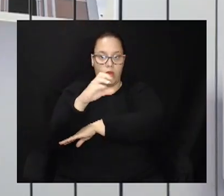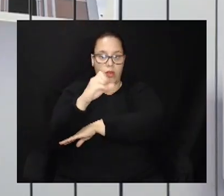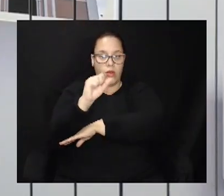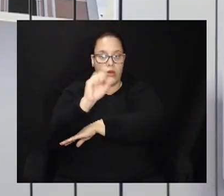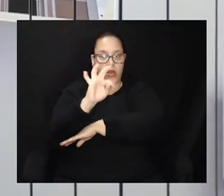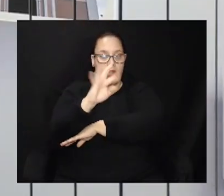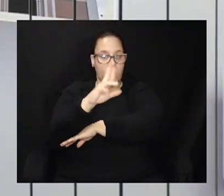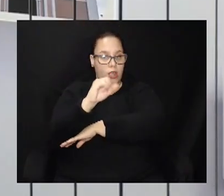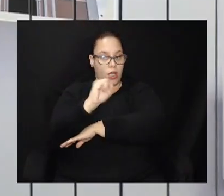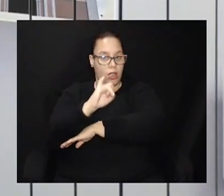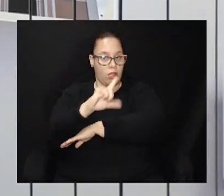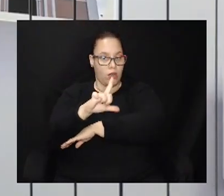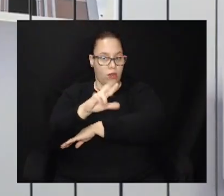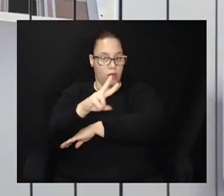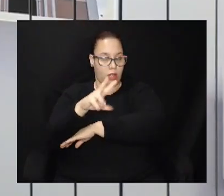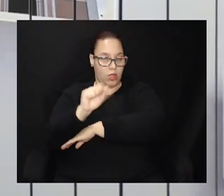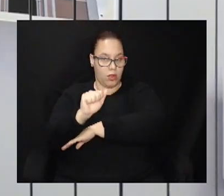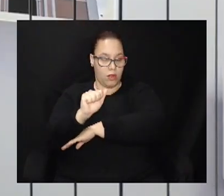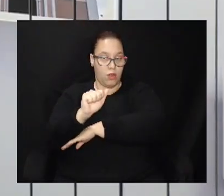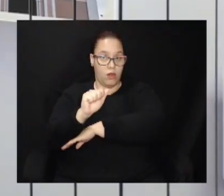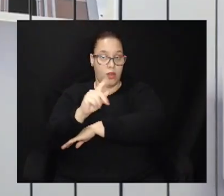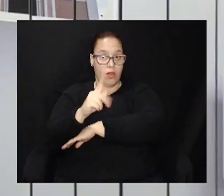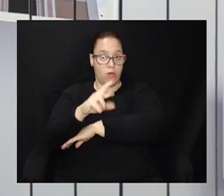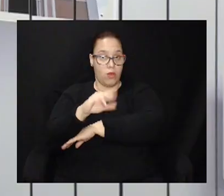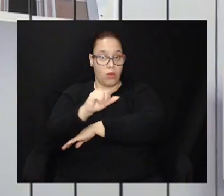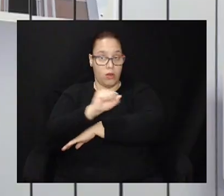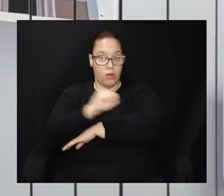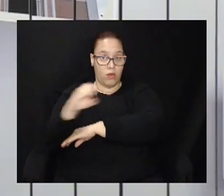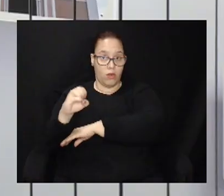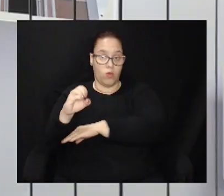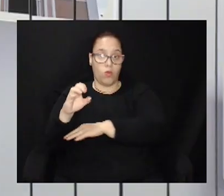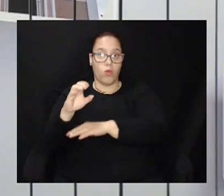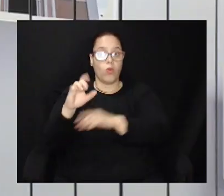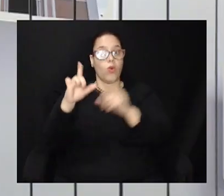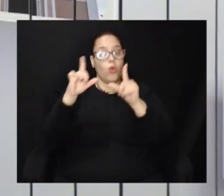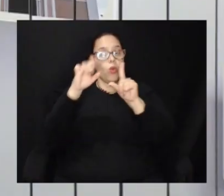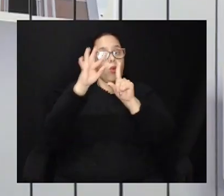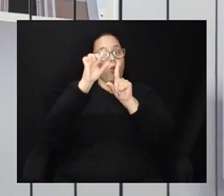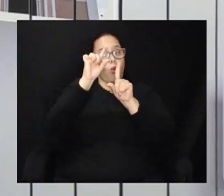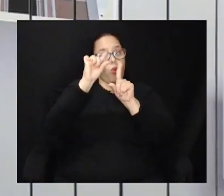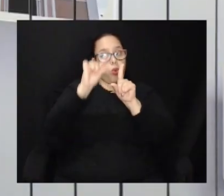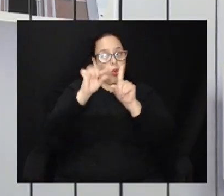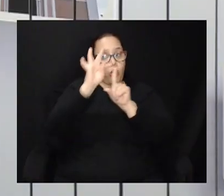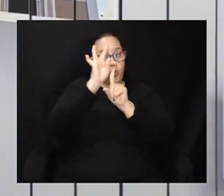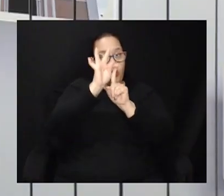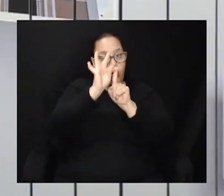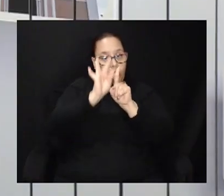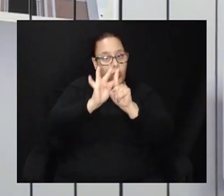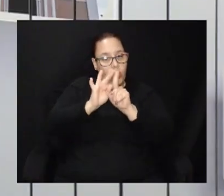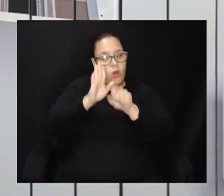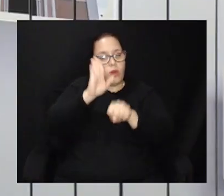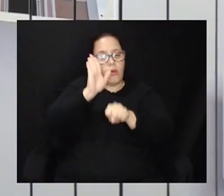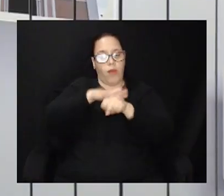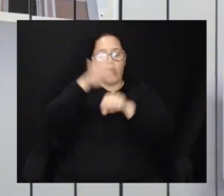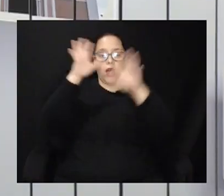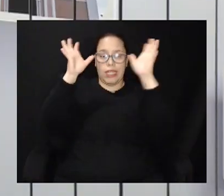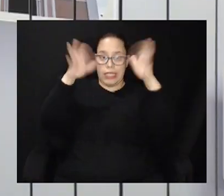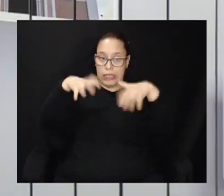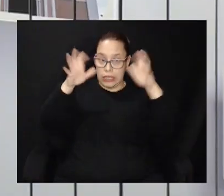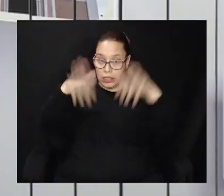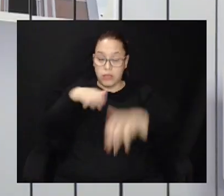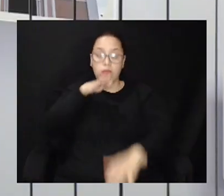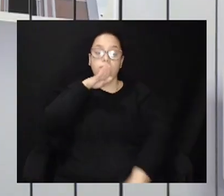Santa Lúcia. Hoje nós tivemos uma queda nas temperaturas, tem previsão de mais chuva para agora à tarde, então